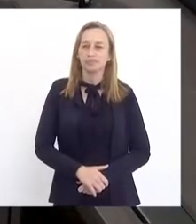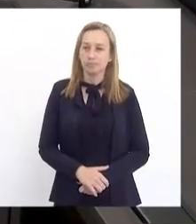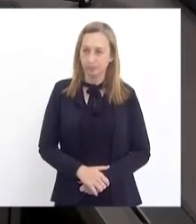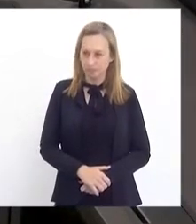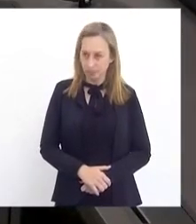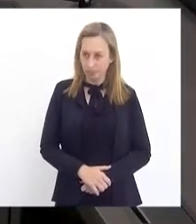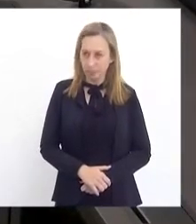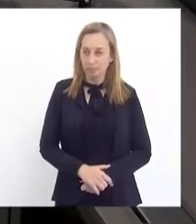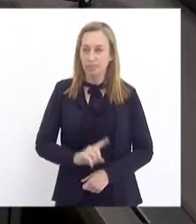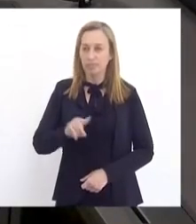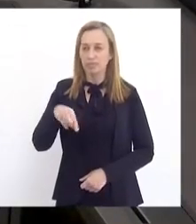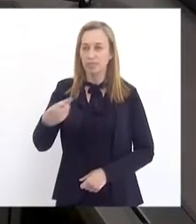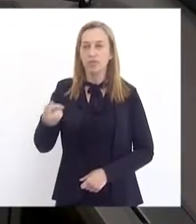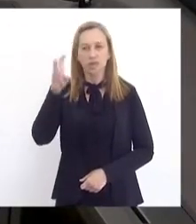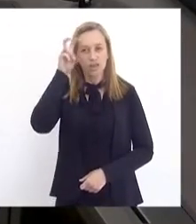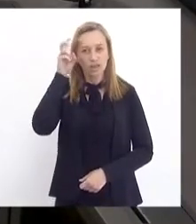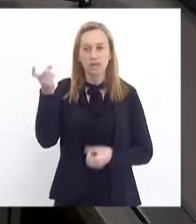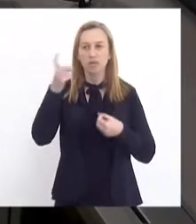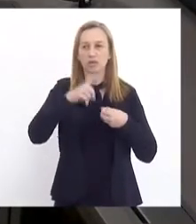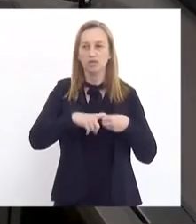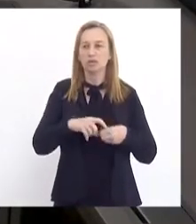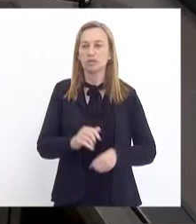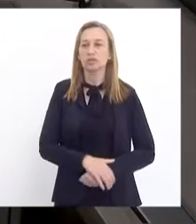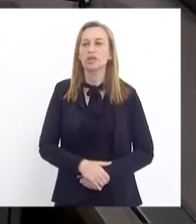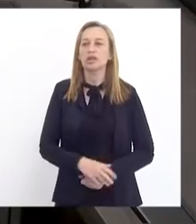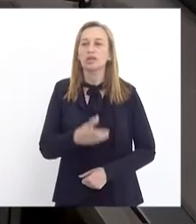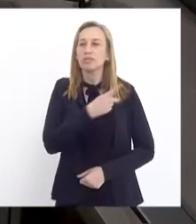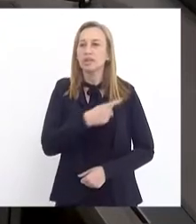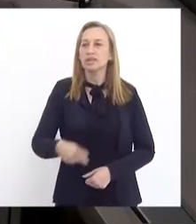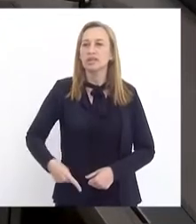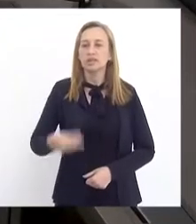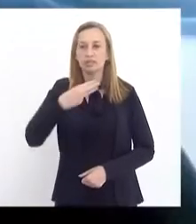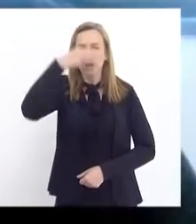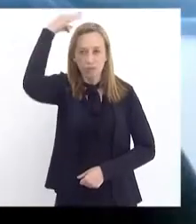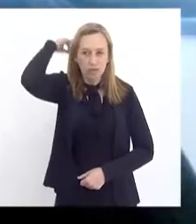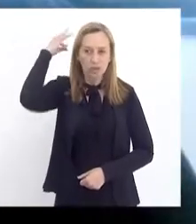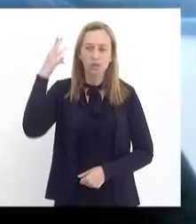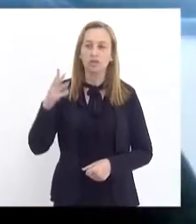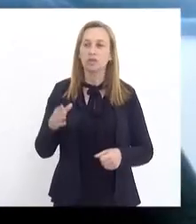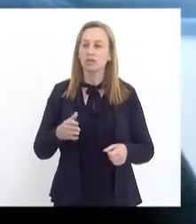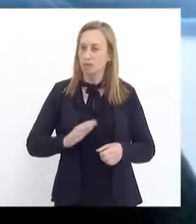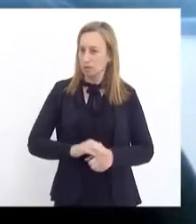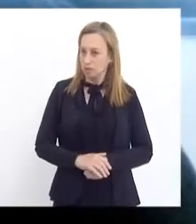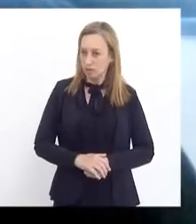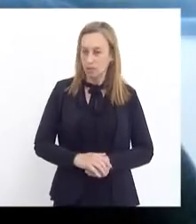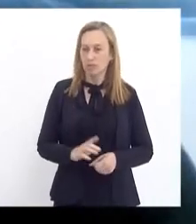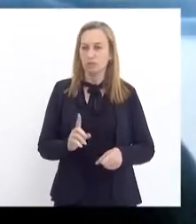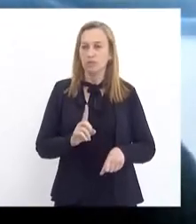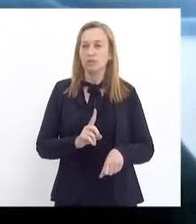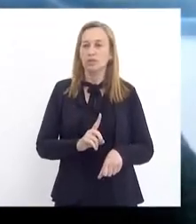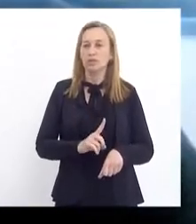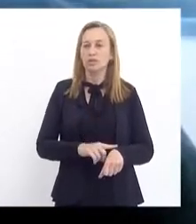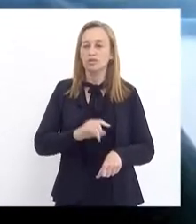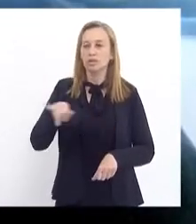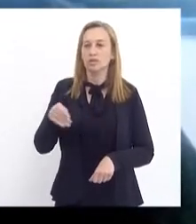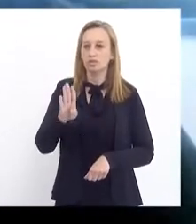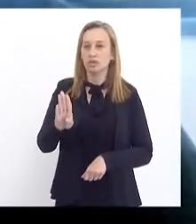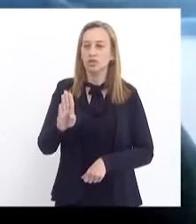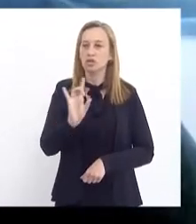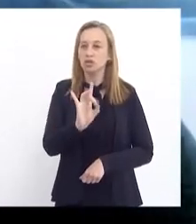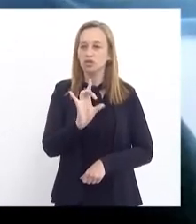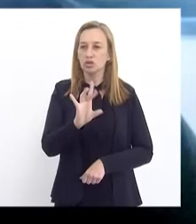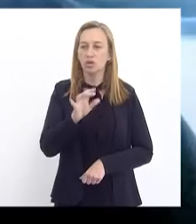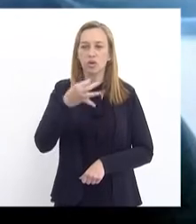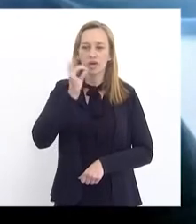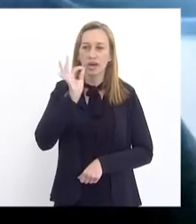Retorna na próxima quinta. Presidente Márcio Pacheco, lembrando a todos que durante a vigência do presidente Jair Bittencourt só pode servir